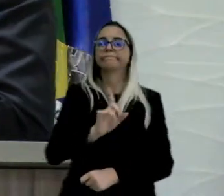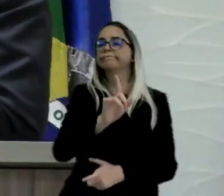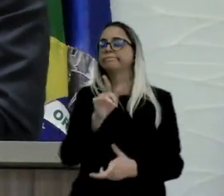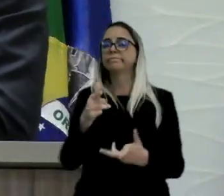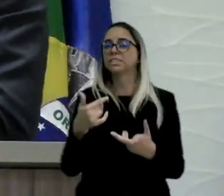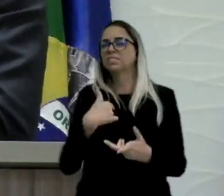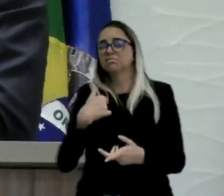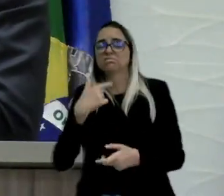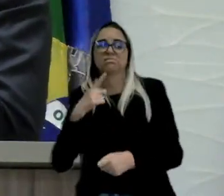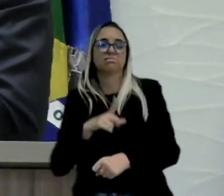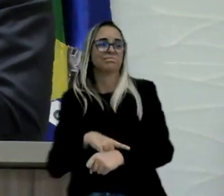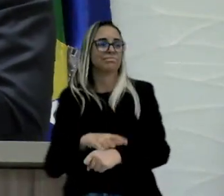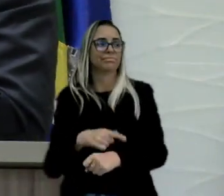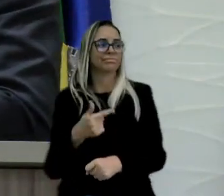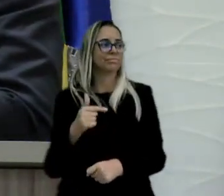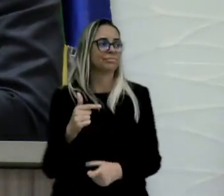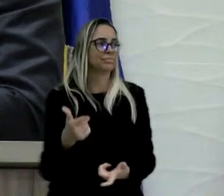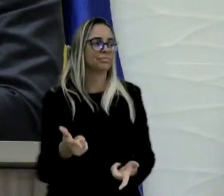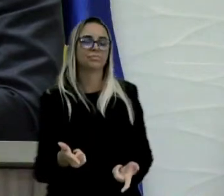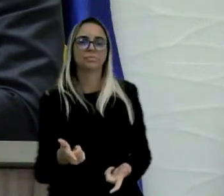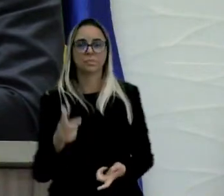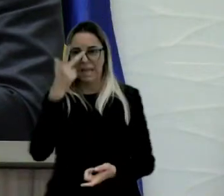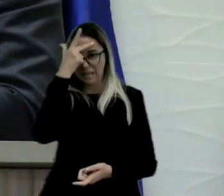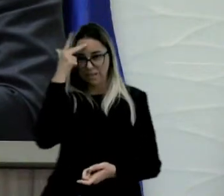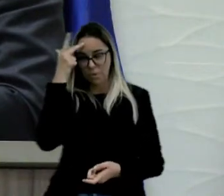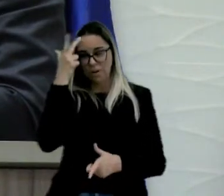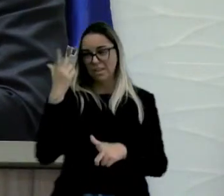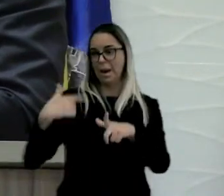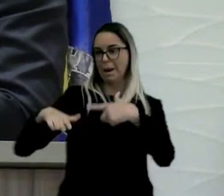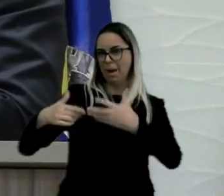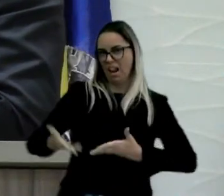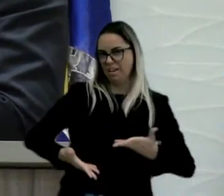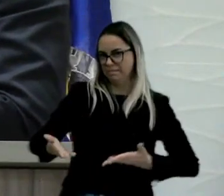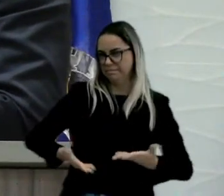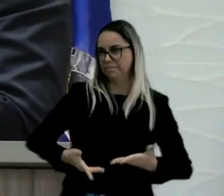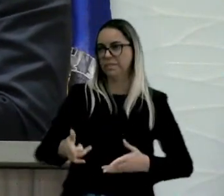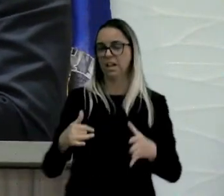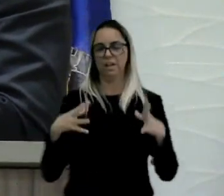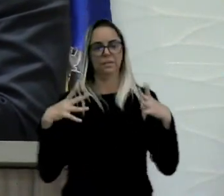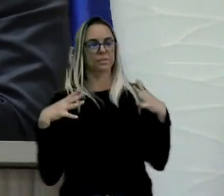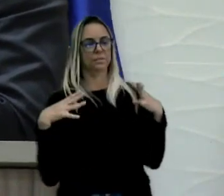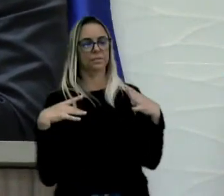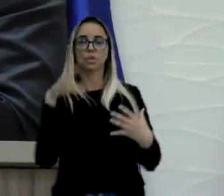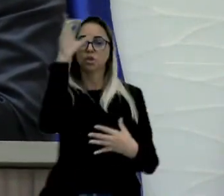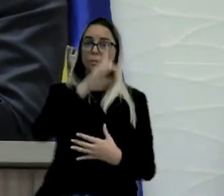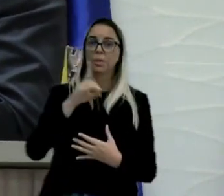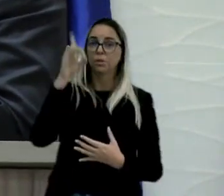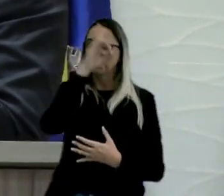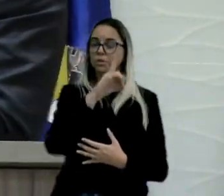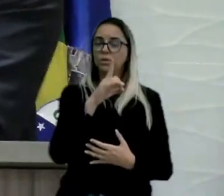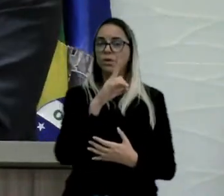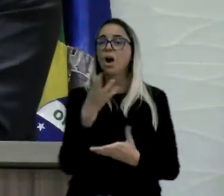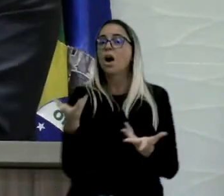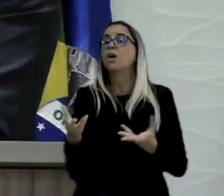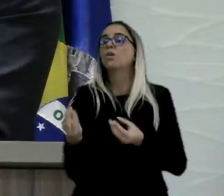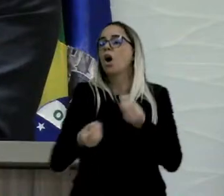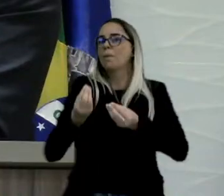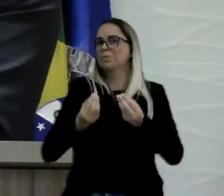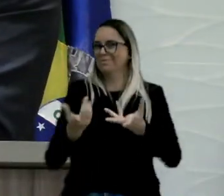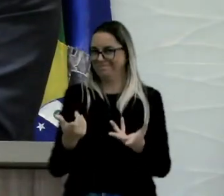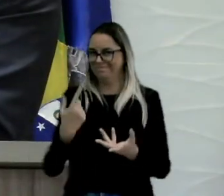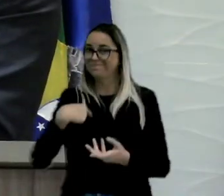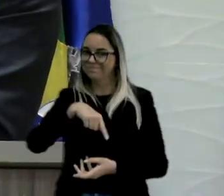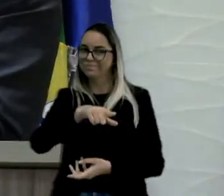exemplo eh que trabalha ele às vezes tem folga no domingo como é que ele vai na Compesa